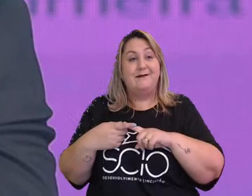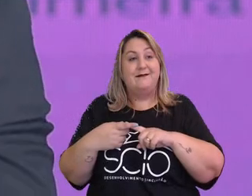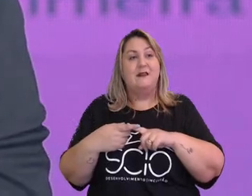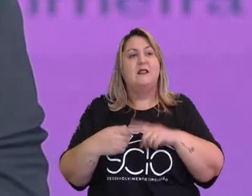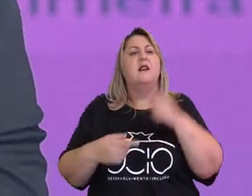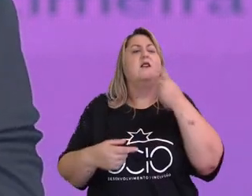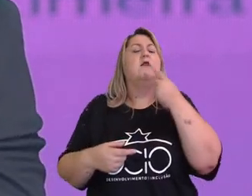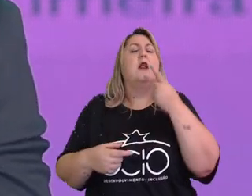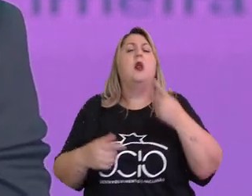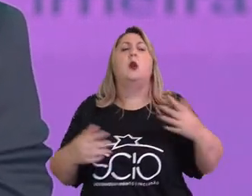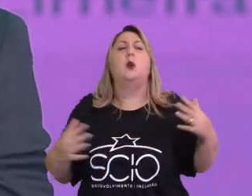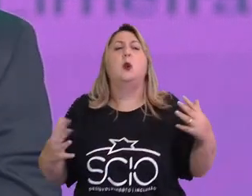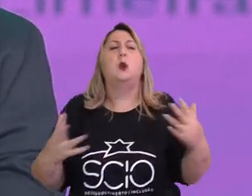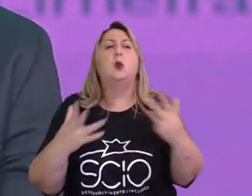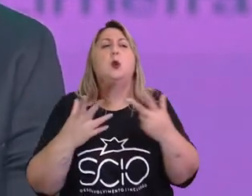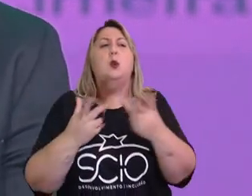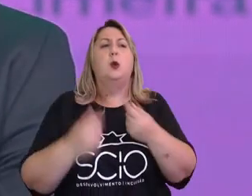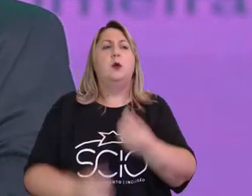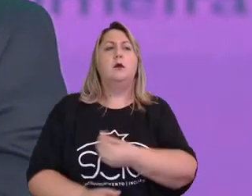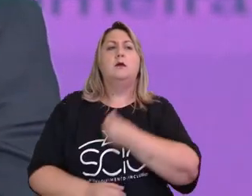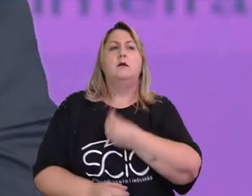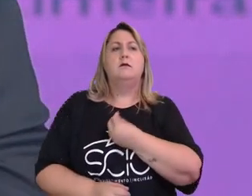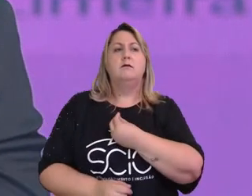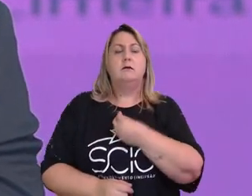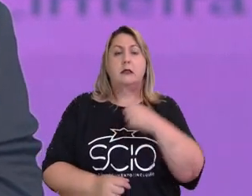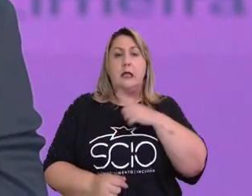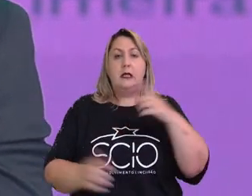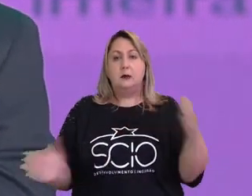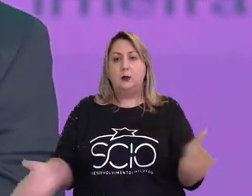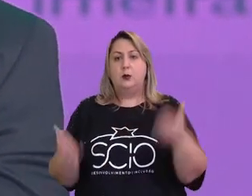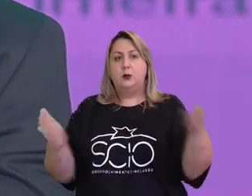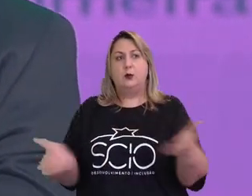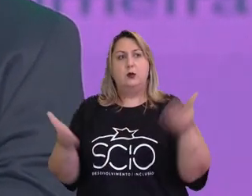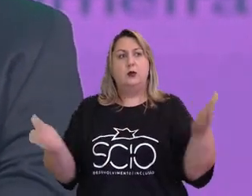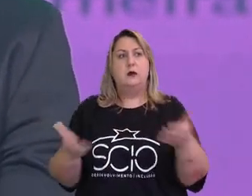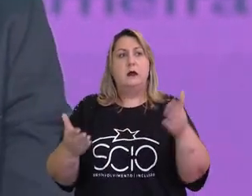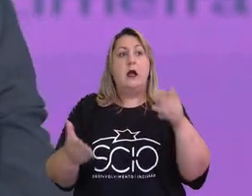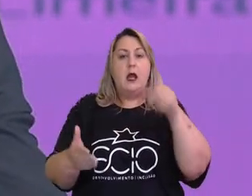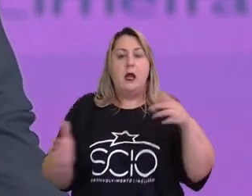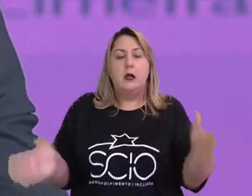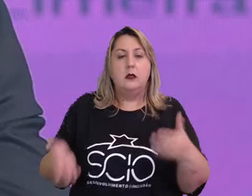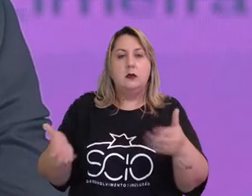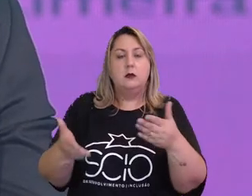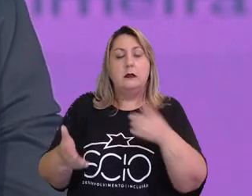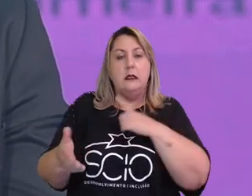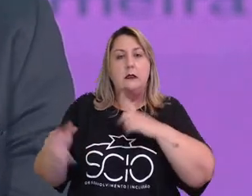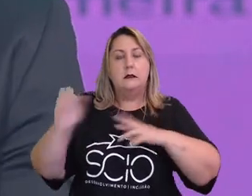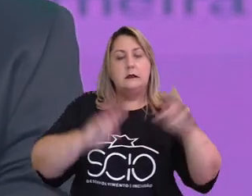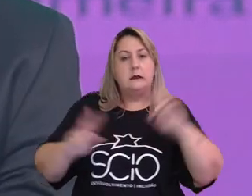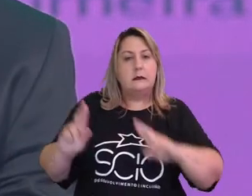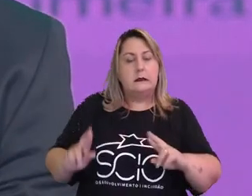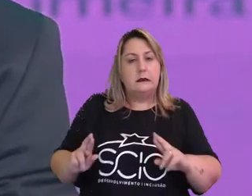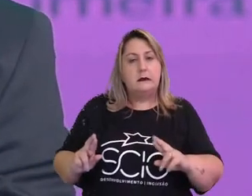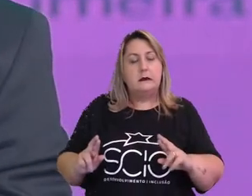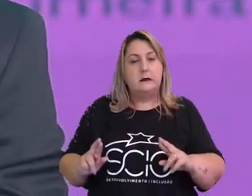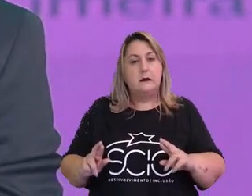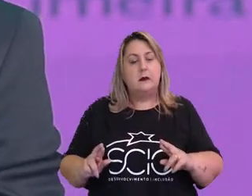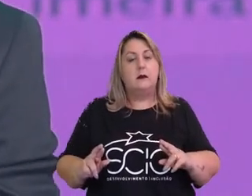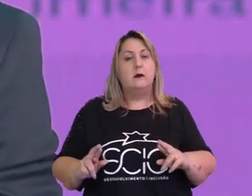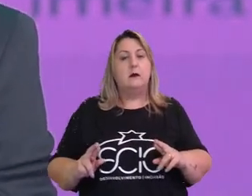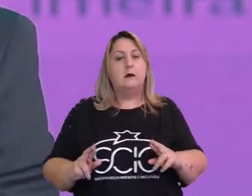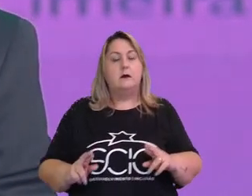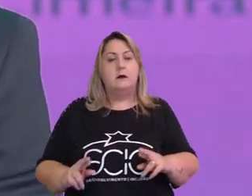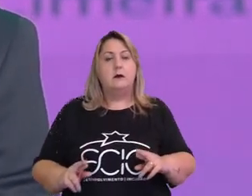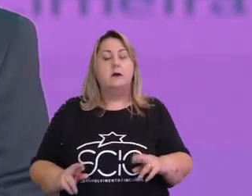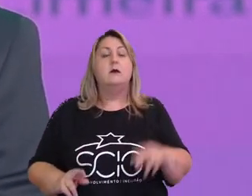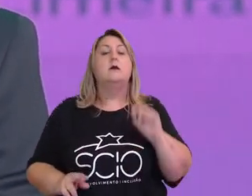que para tudo na vida, nós recebemos um estímulo, e para esse estímulo tem uma reação. Mas o que dá